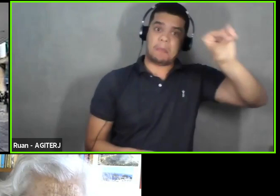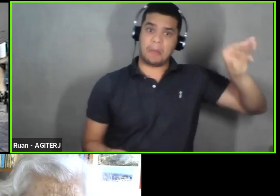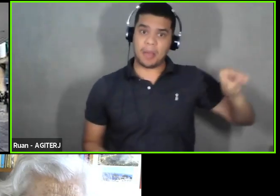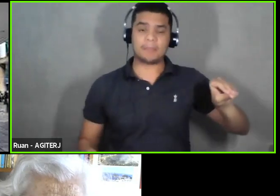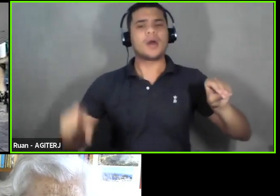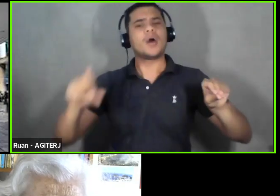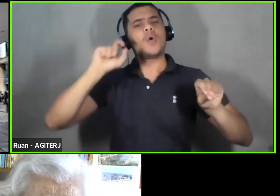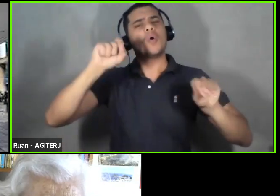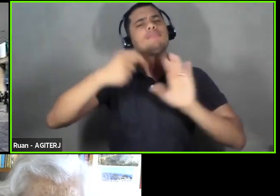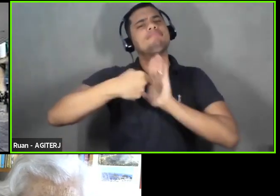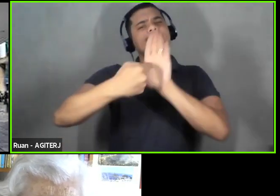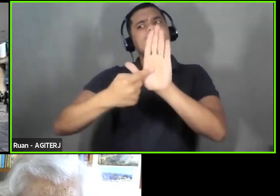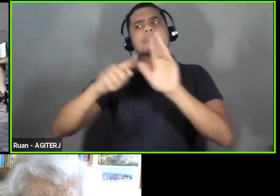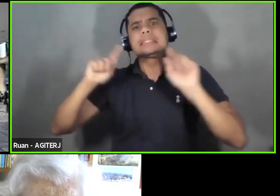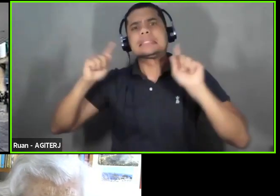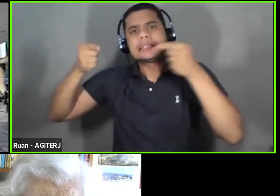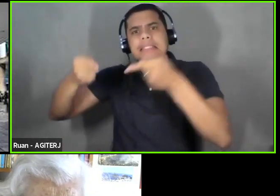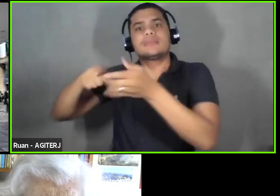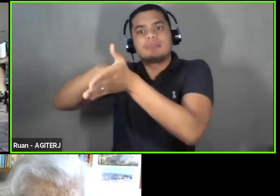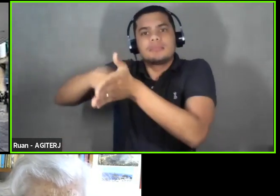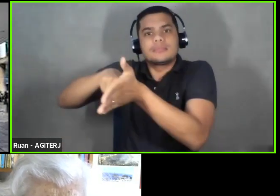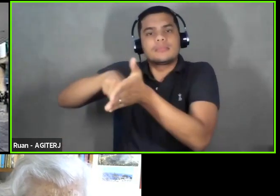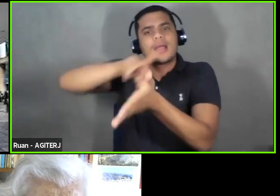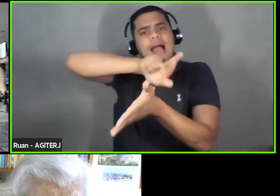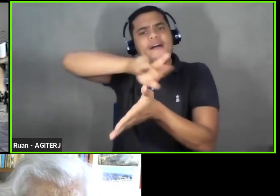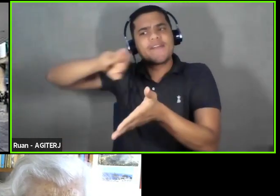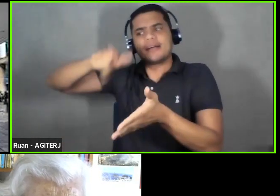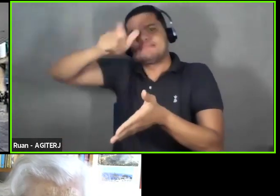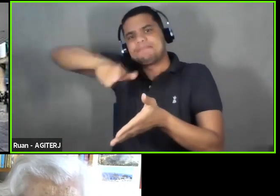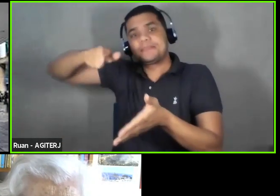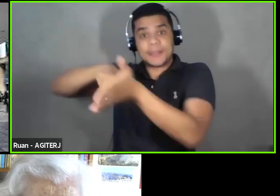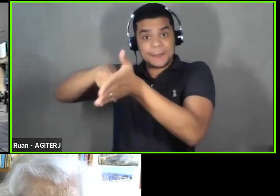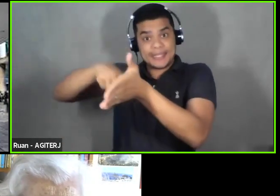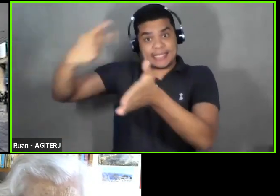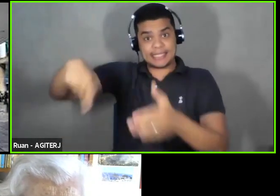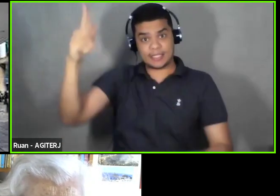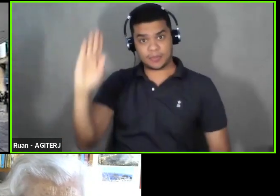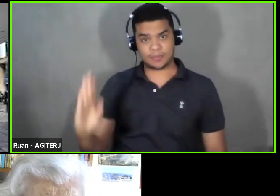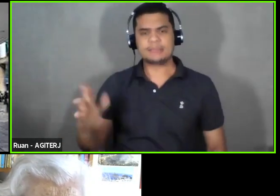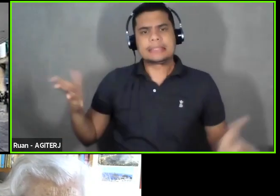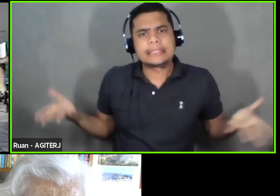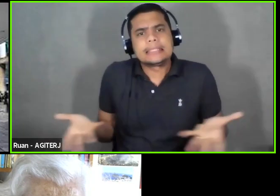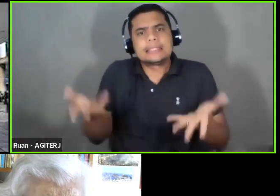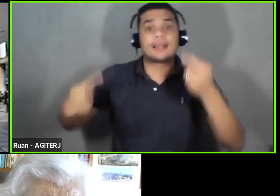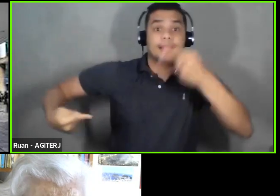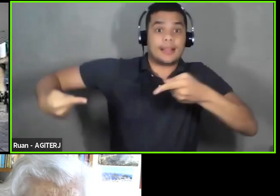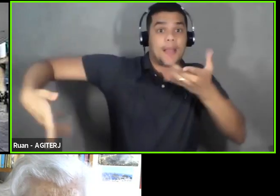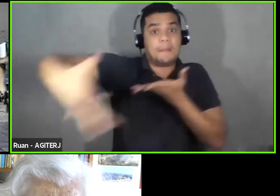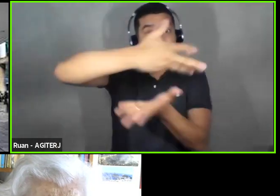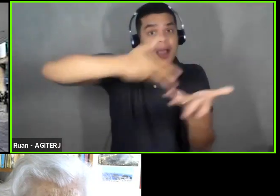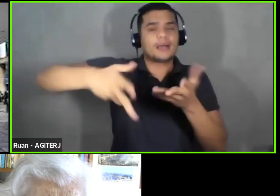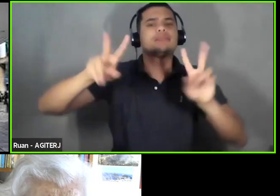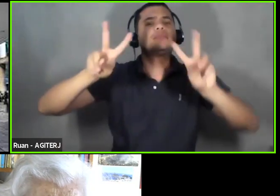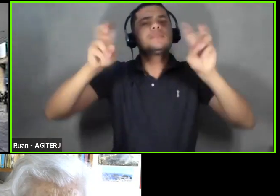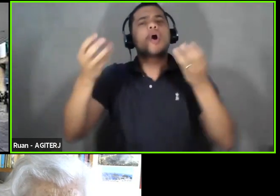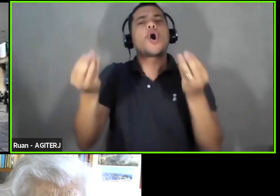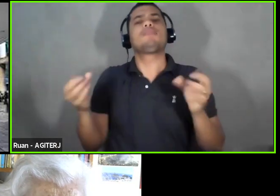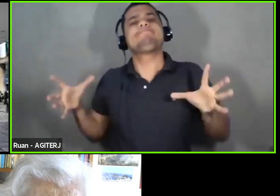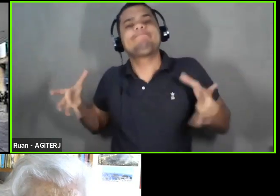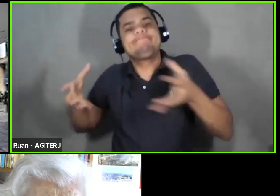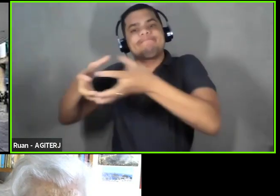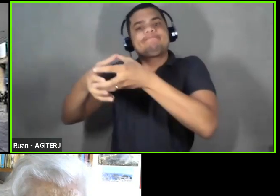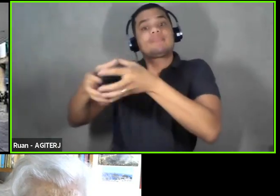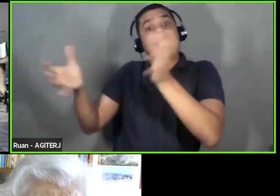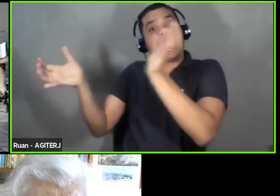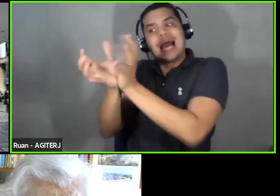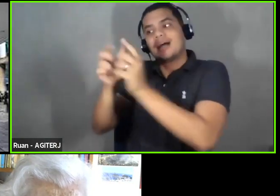grande atenção por parte de pesquisadores brasileiros, fomentando debates, inclusive, sobre a categorização da